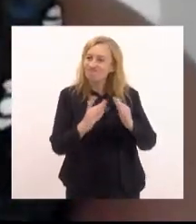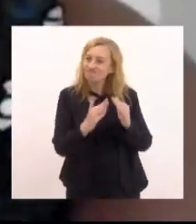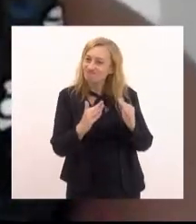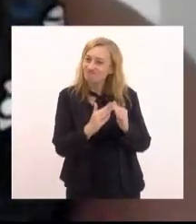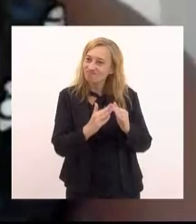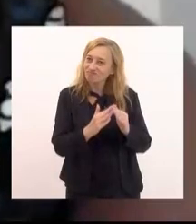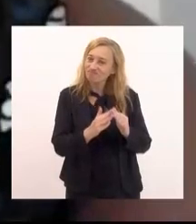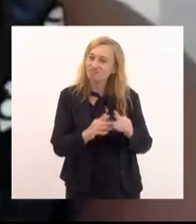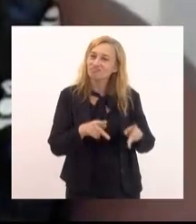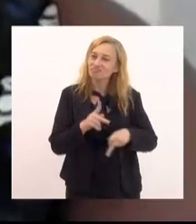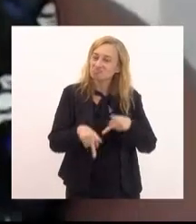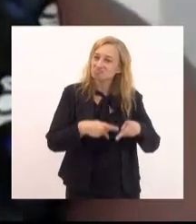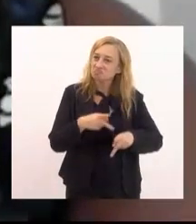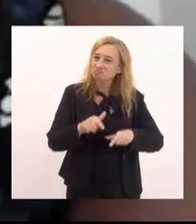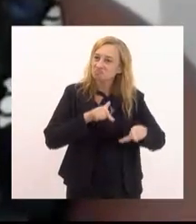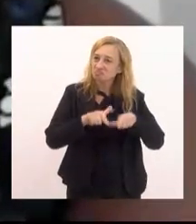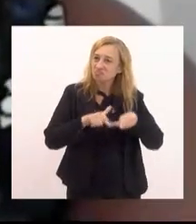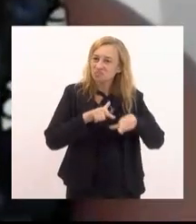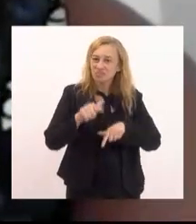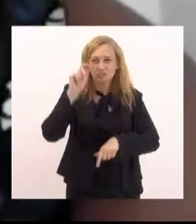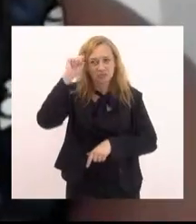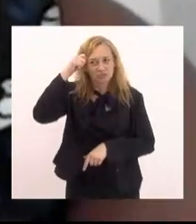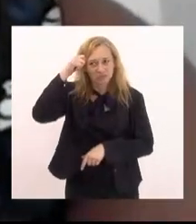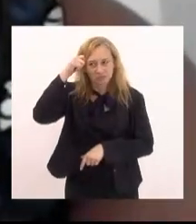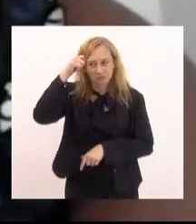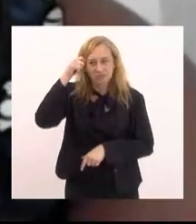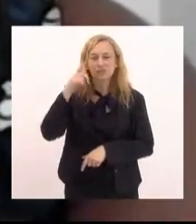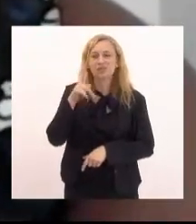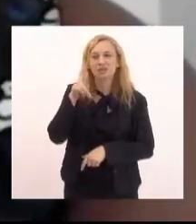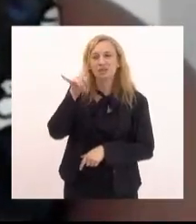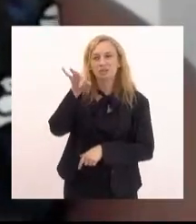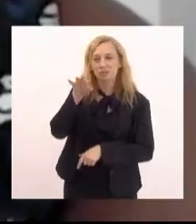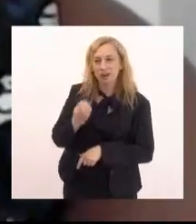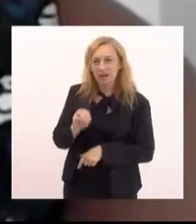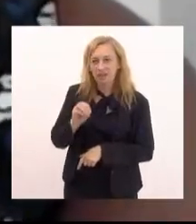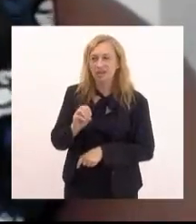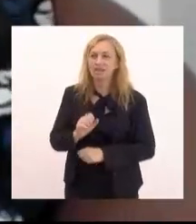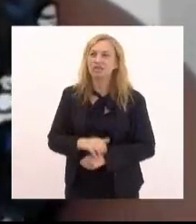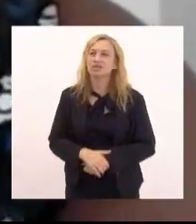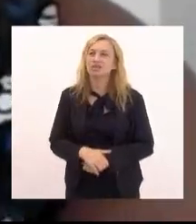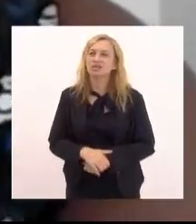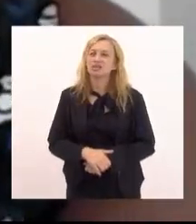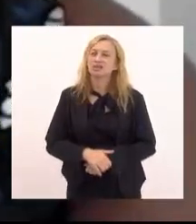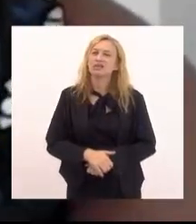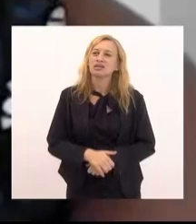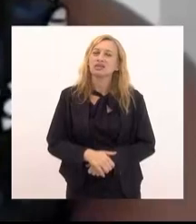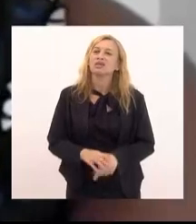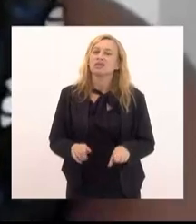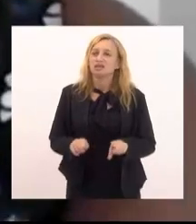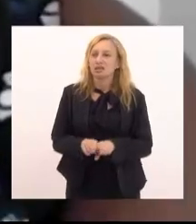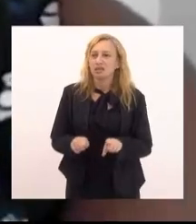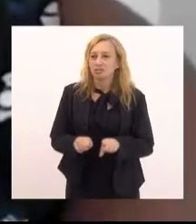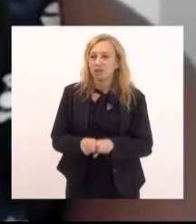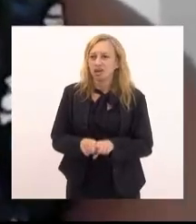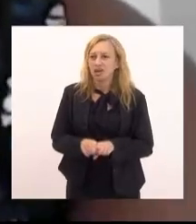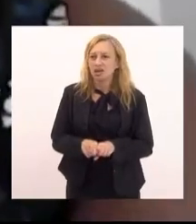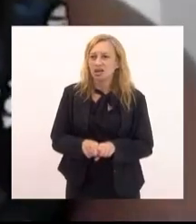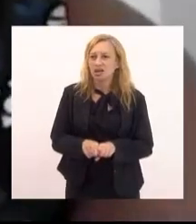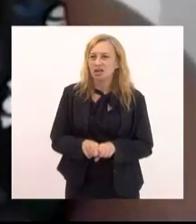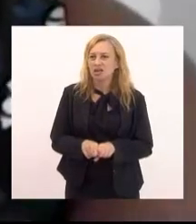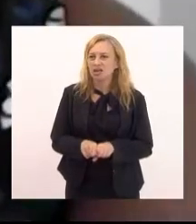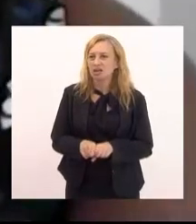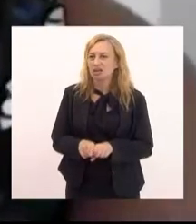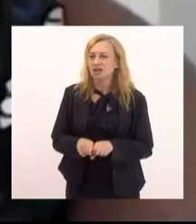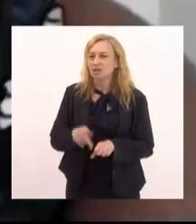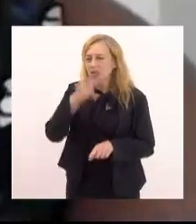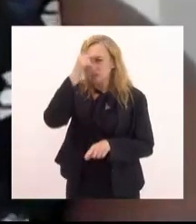população trabalhadora, preta e parda em sua maioria, os refugiados negros, como diz a